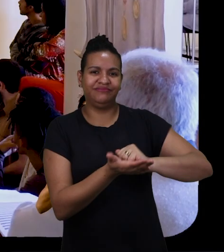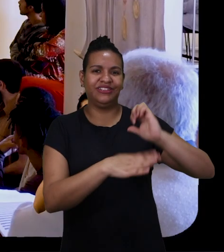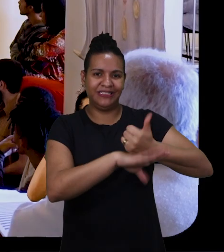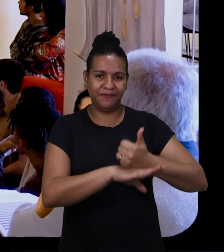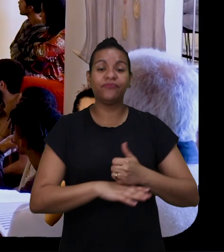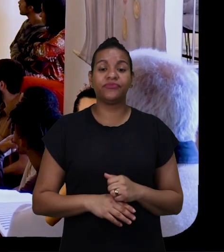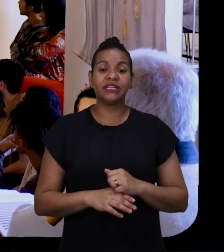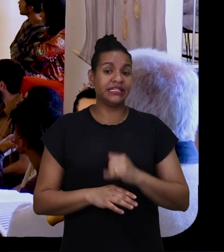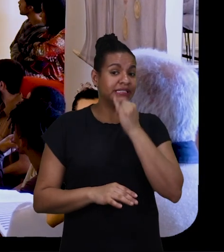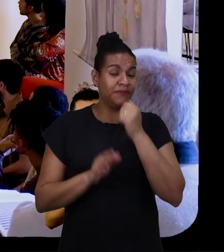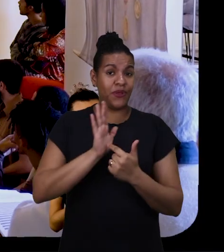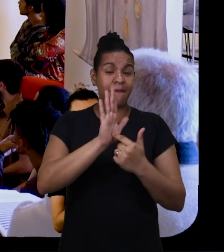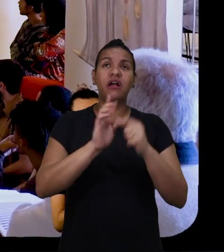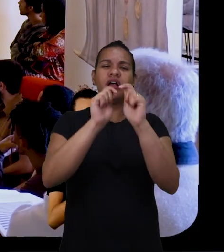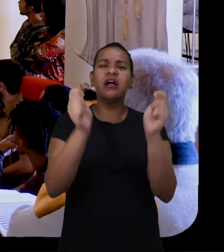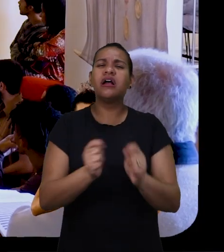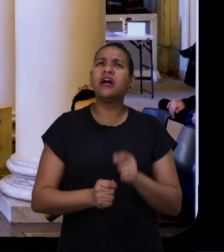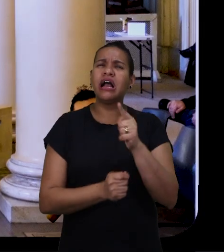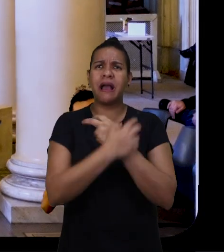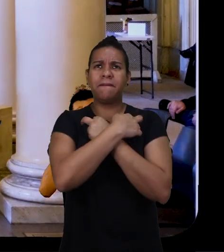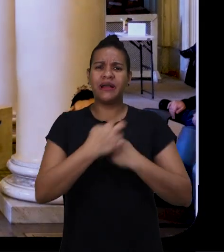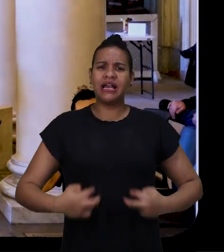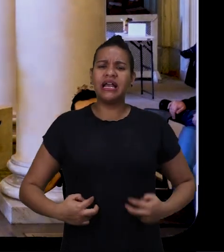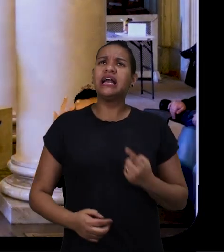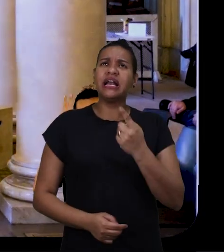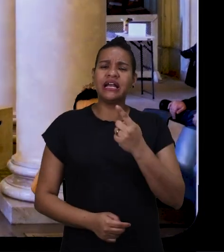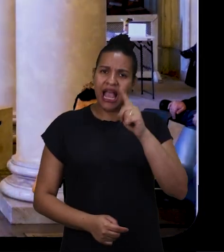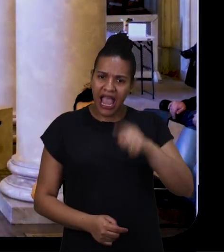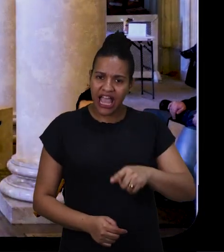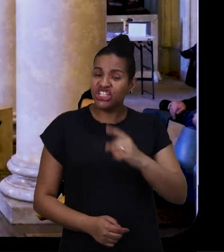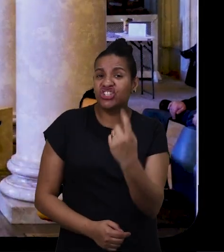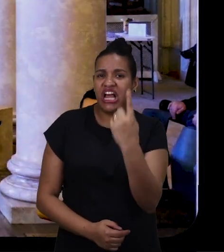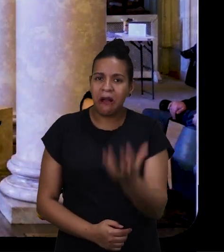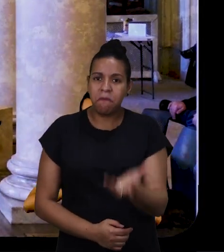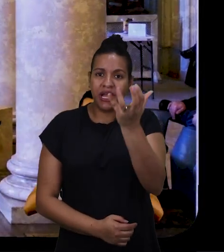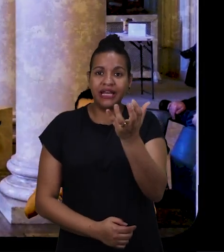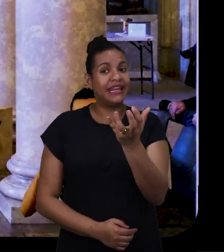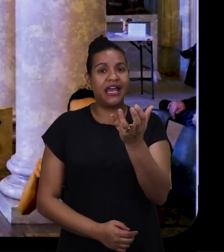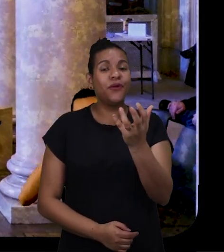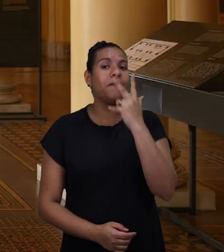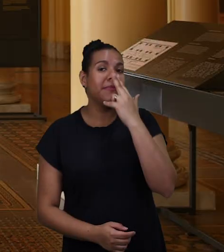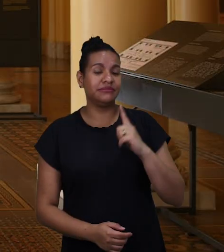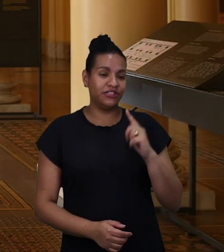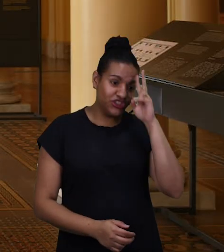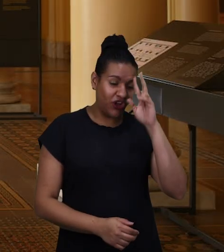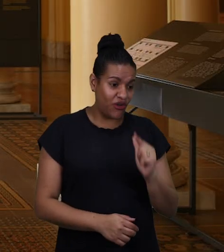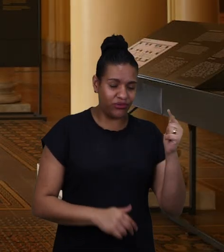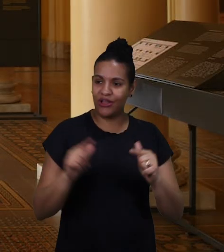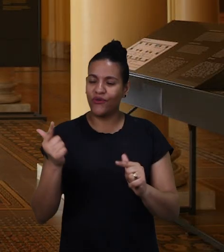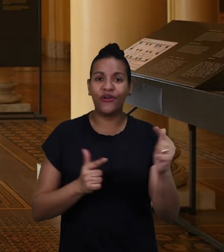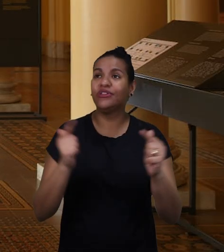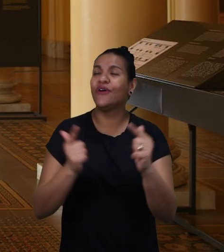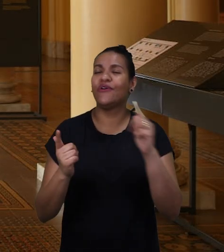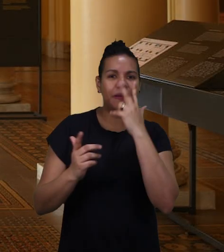colonização. Então, aquela imagem do bandeirante, ela não está mais sozinha contando uma história, ela está sendo contraposta